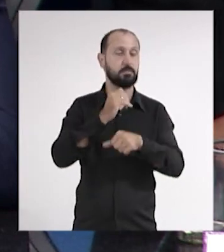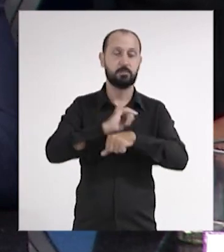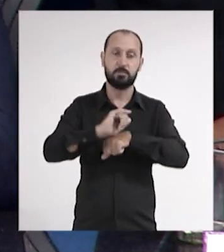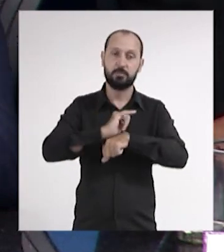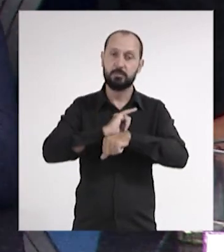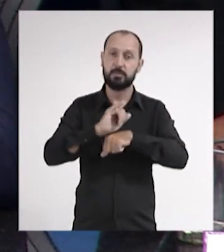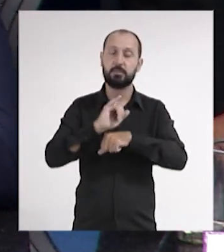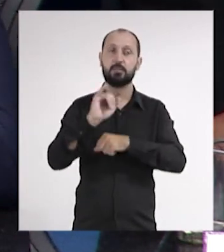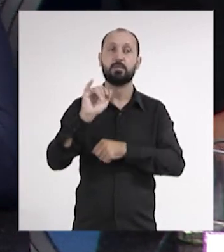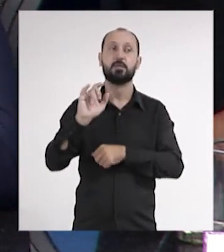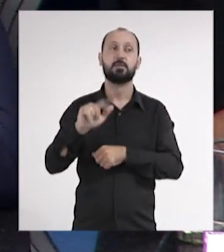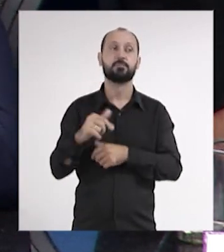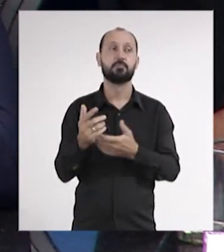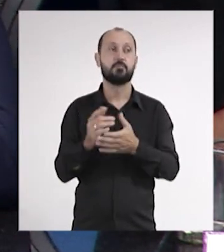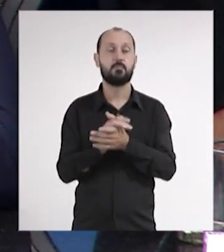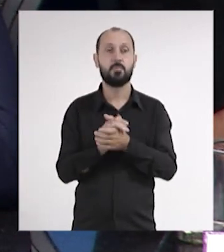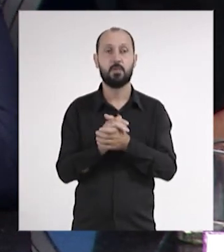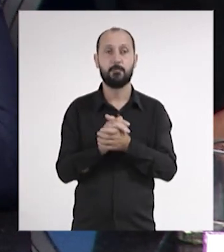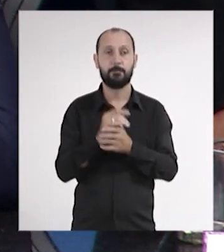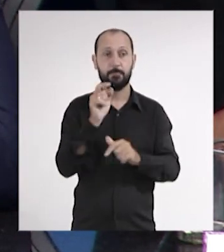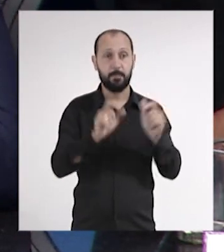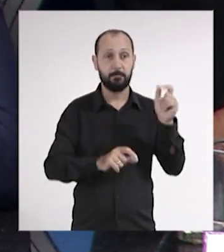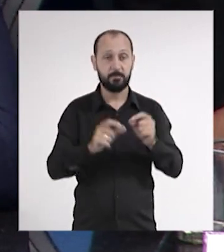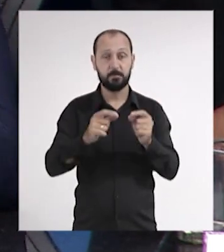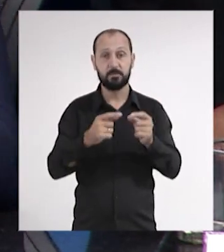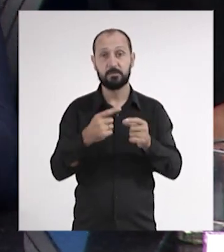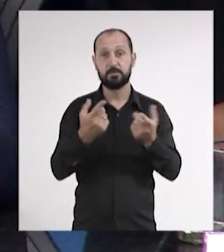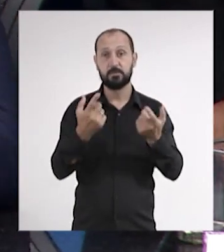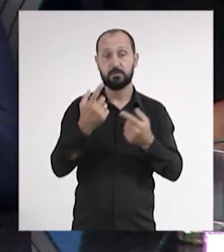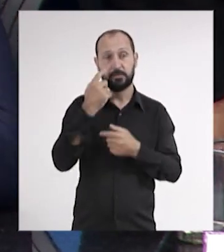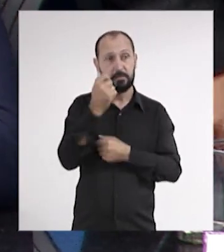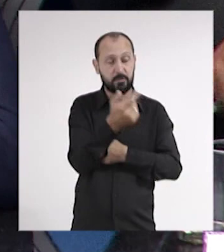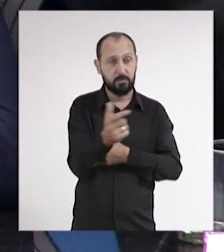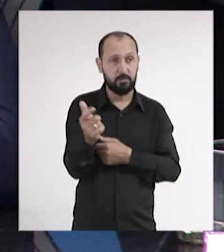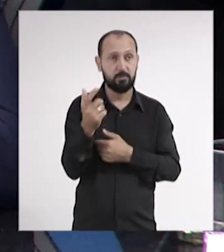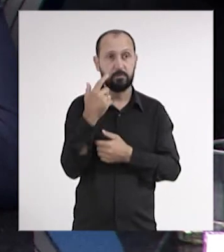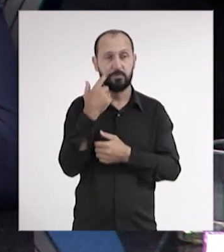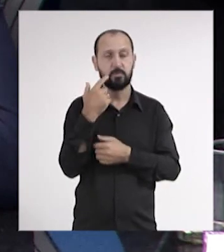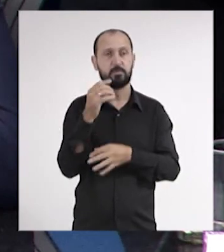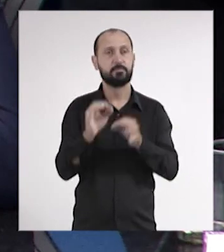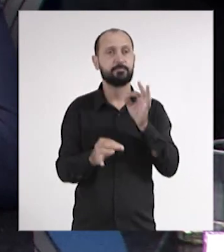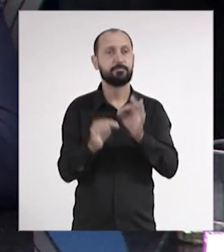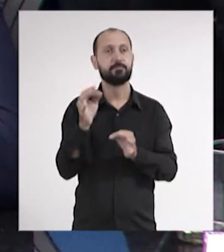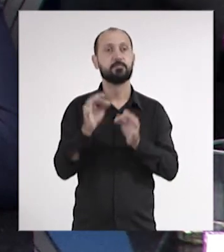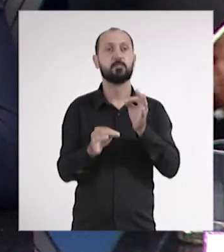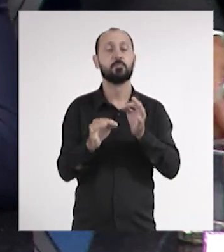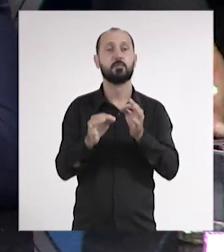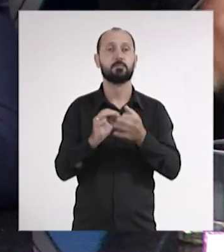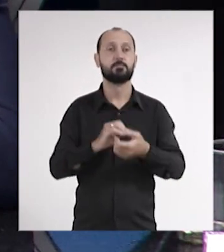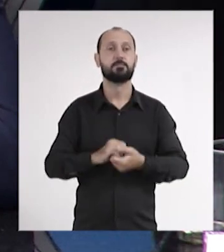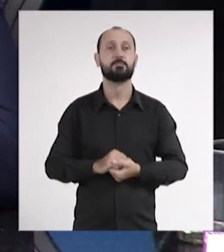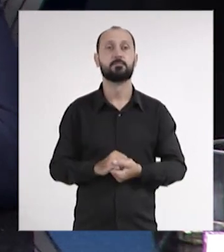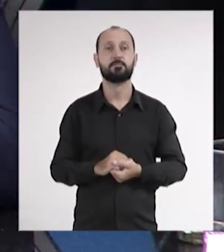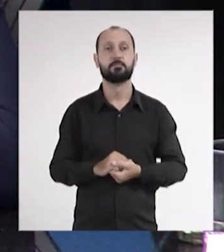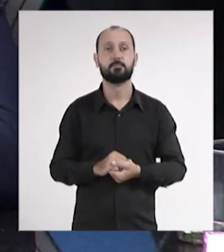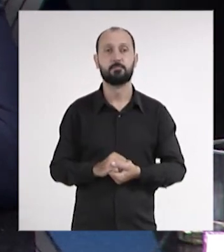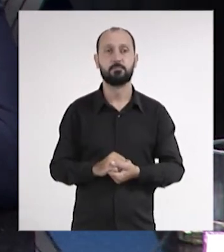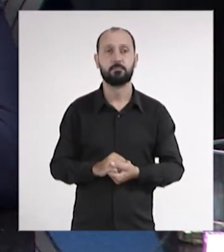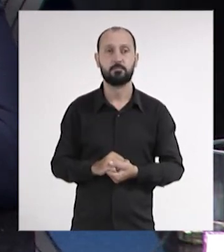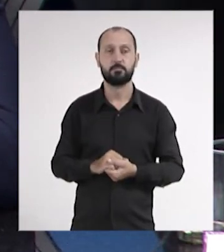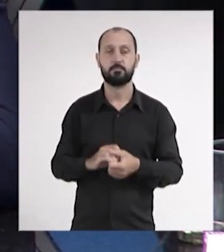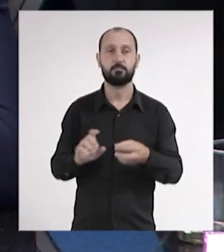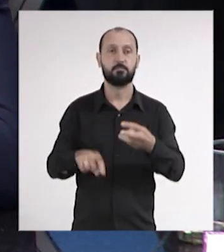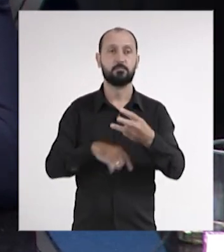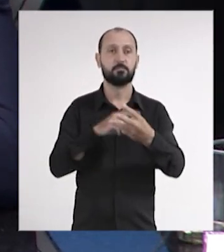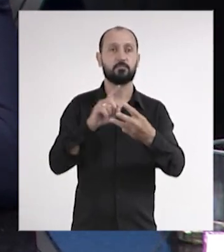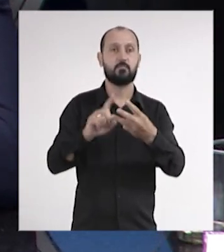são pessoas desinteressadas, pessoas jurídicas, obviamente, desinteressadas no negócio. São terceira parte,